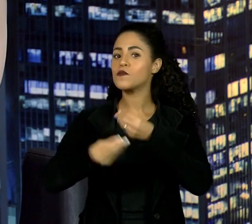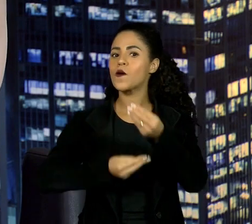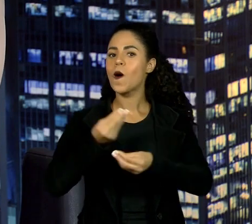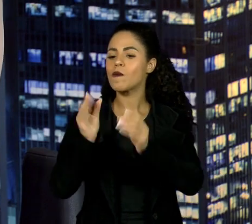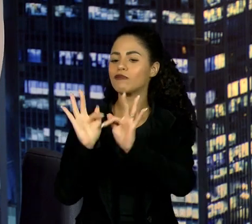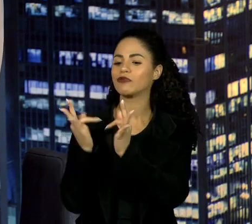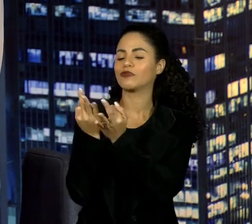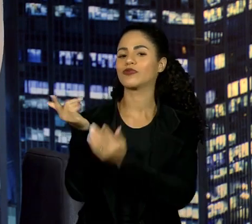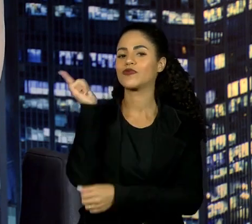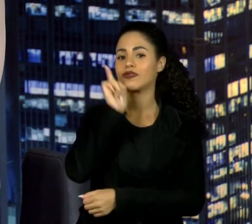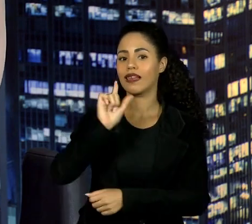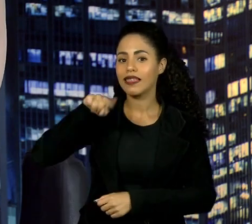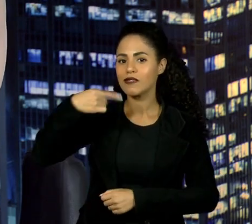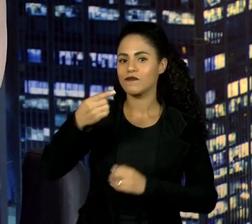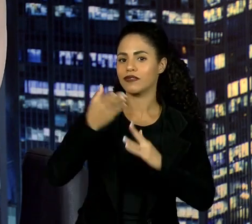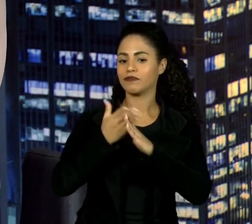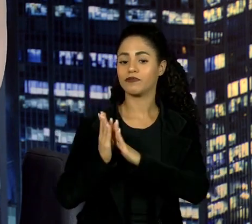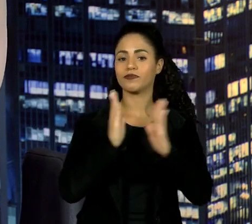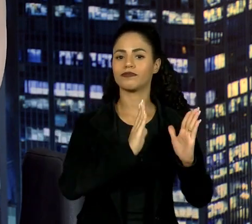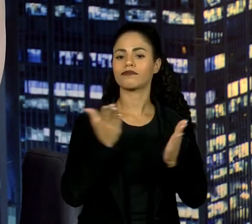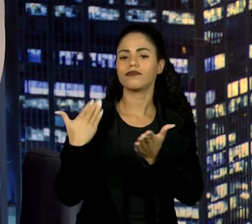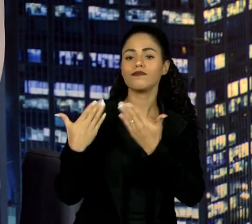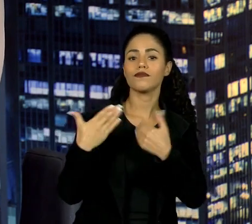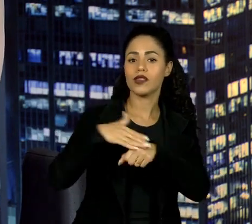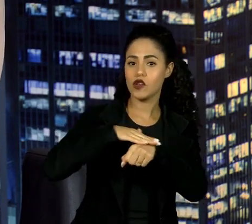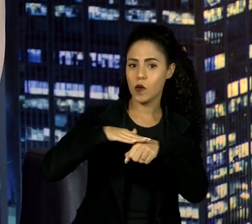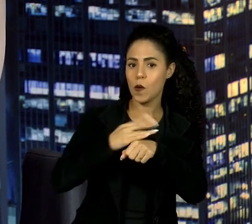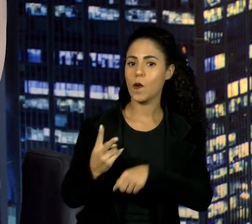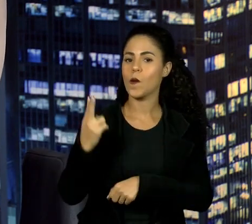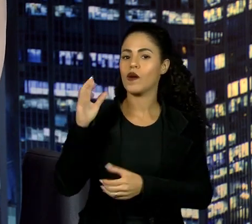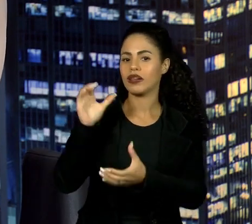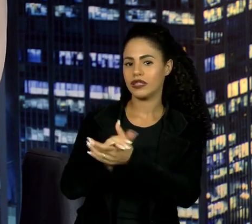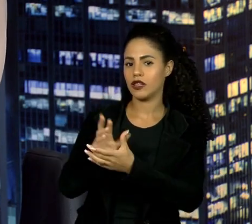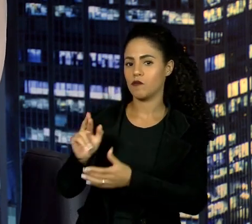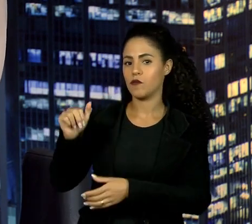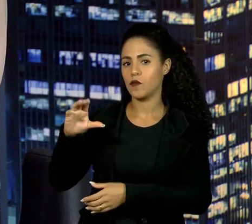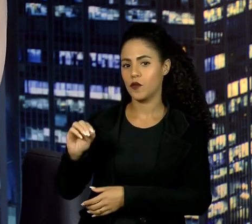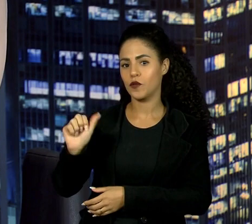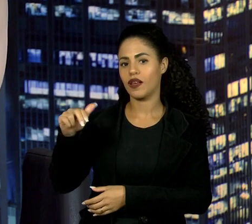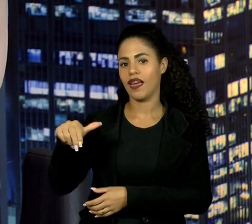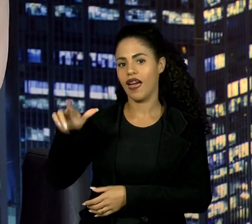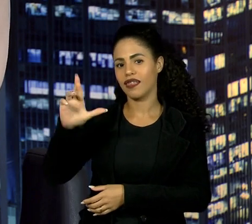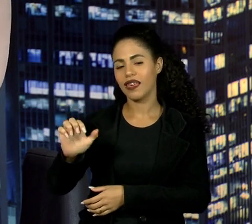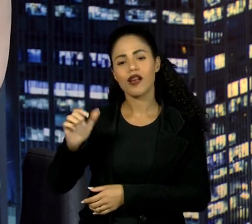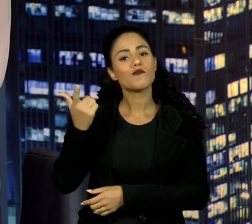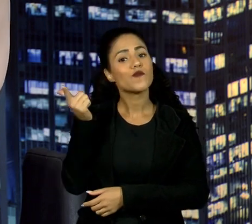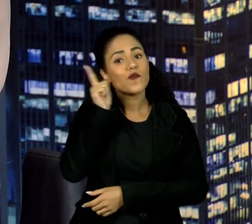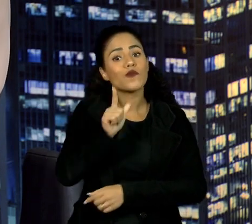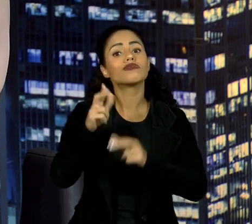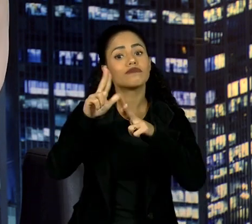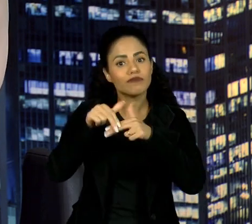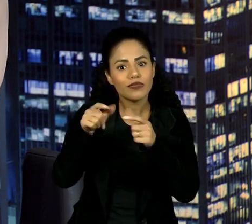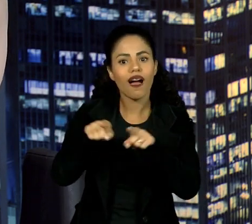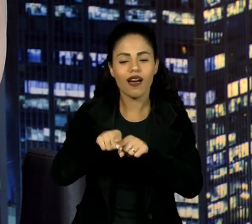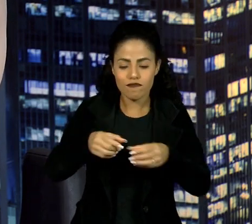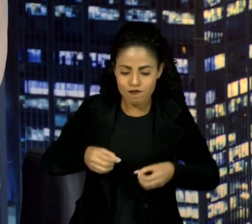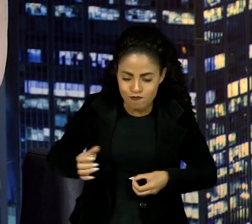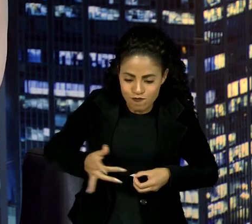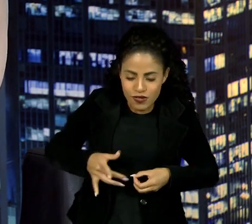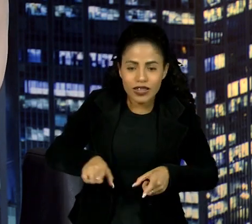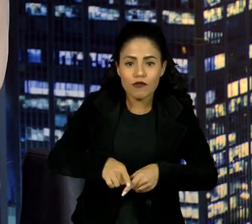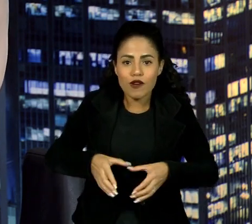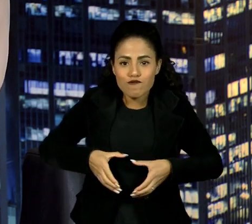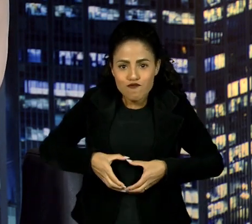suas famílias. Depois do intervalo, uma conversa que eu tive com o casal Bruno e André, que graças à doação de óvulos e um útero